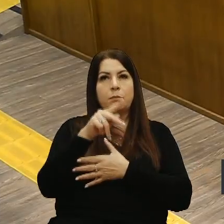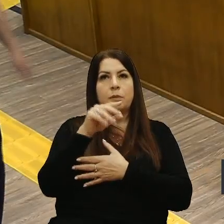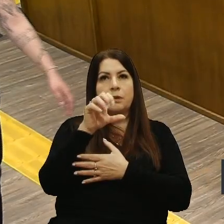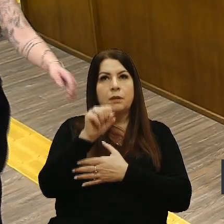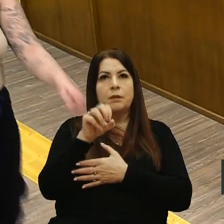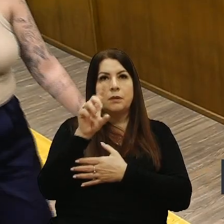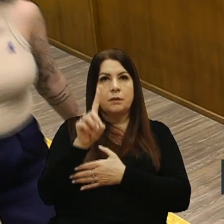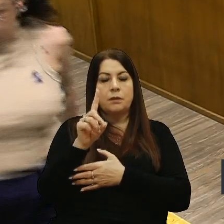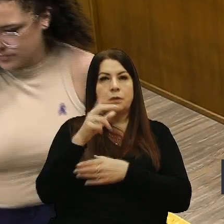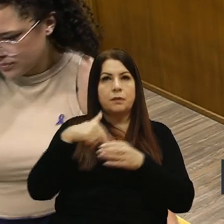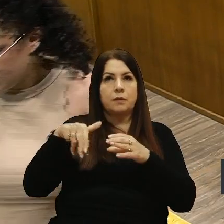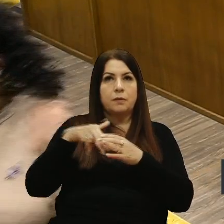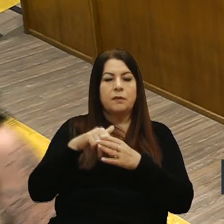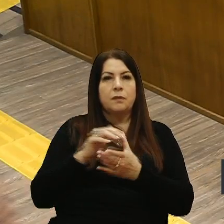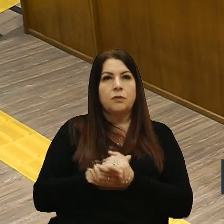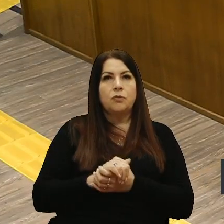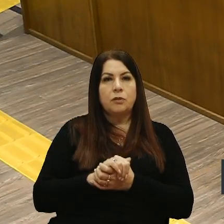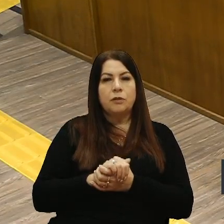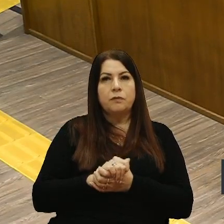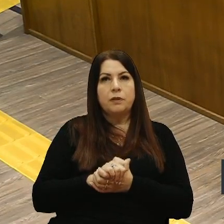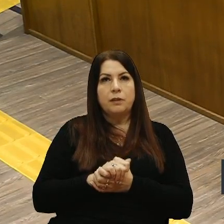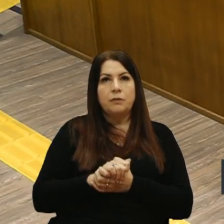PSD.